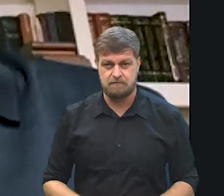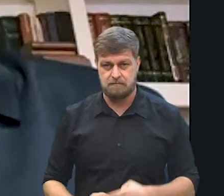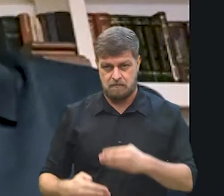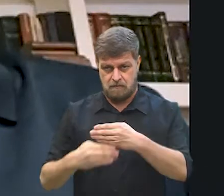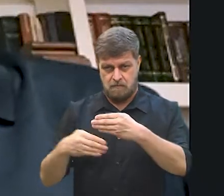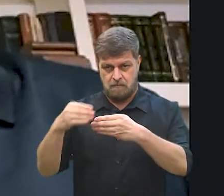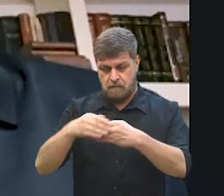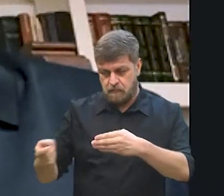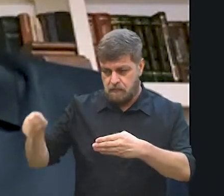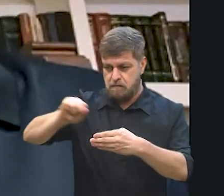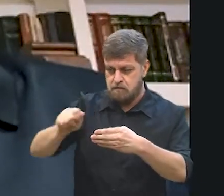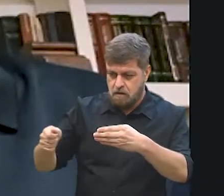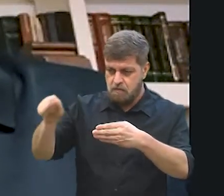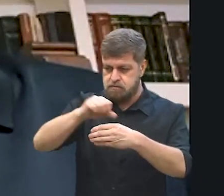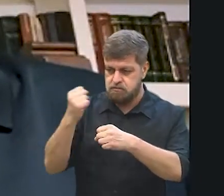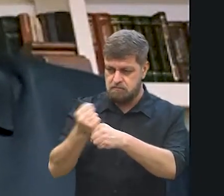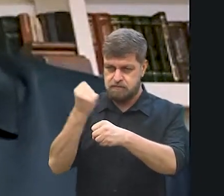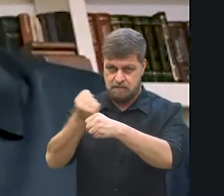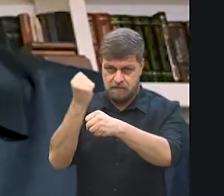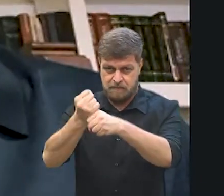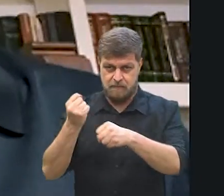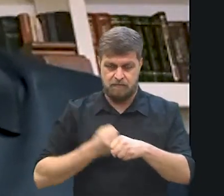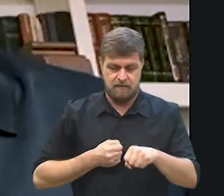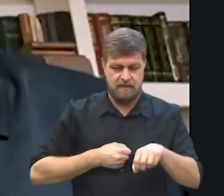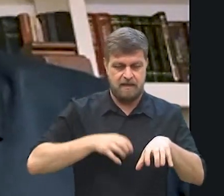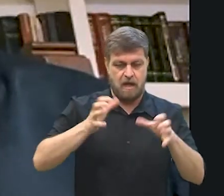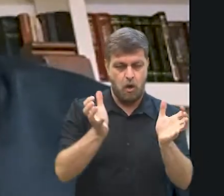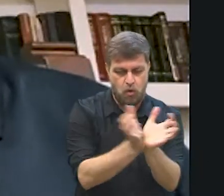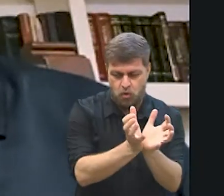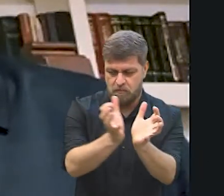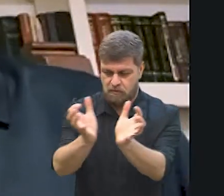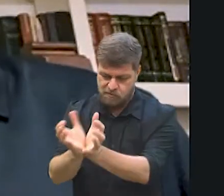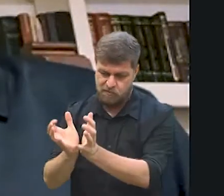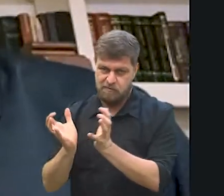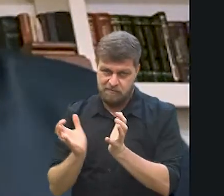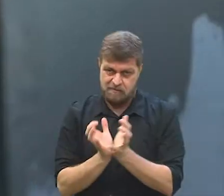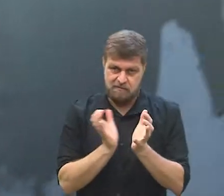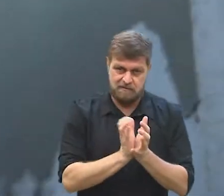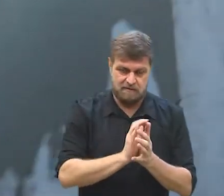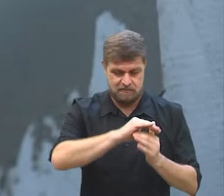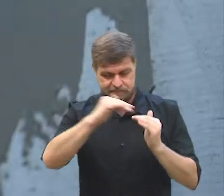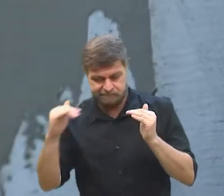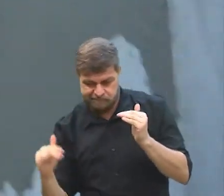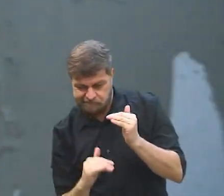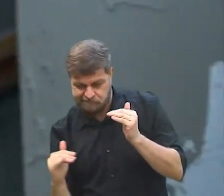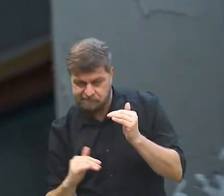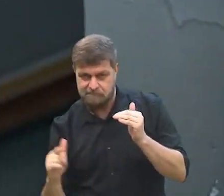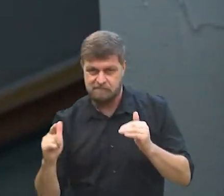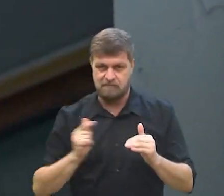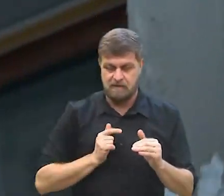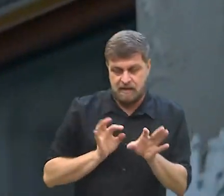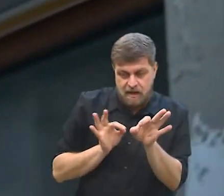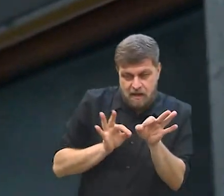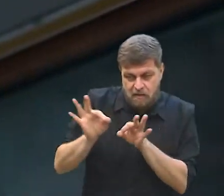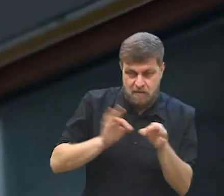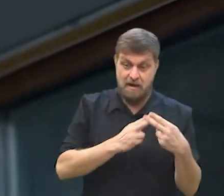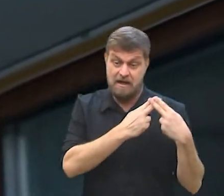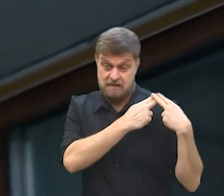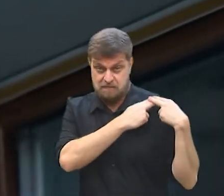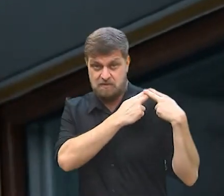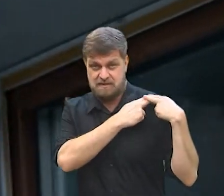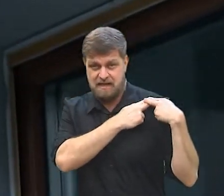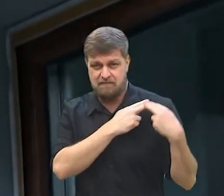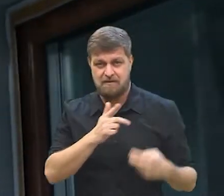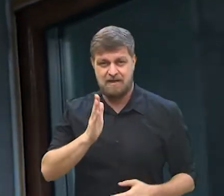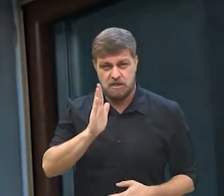pedreiro hoje você está dividido em servente, em auxiliar, em pedreiro 1, pedreiro 2. Então, eles